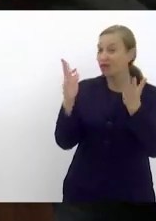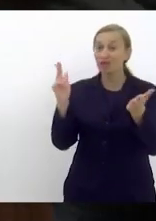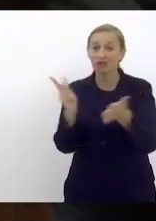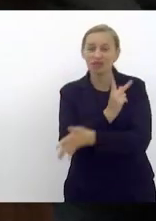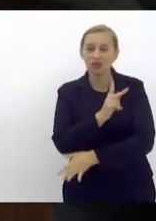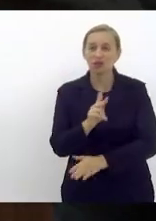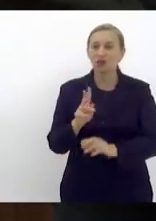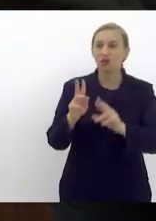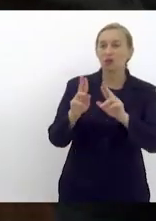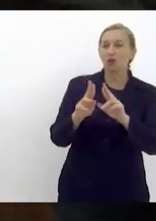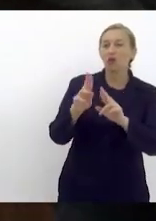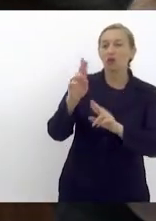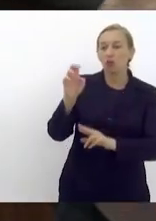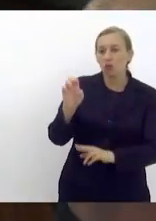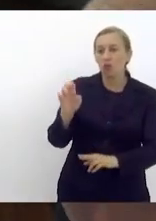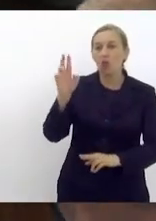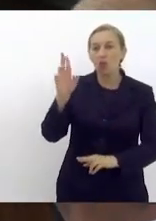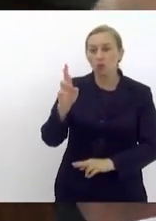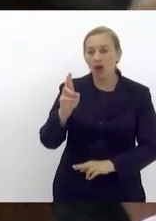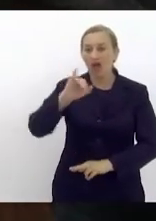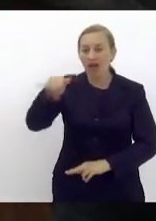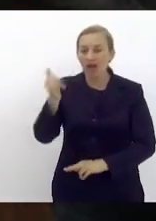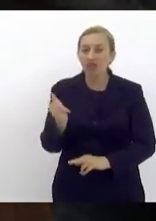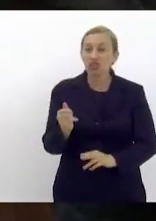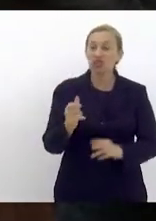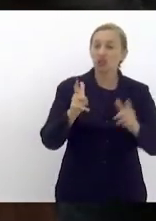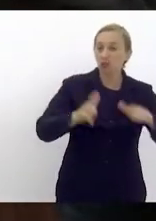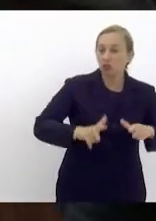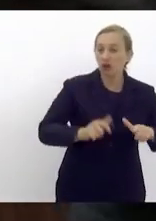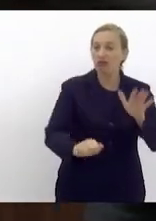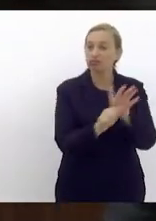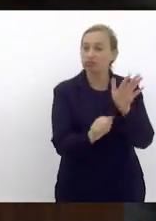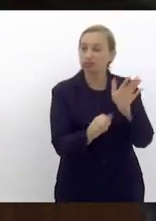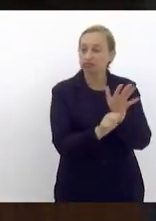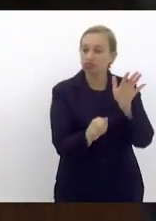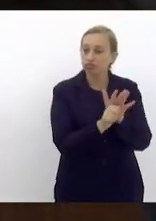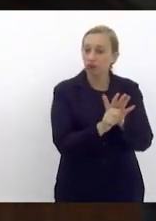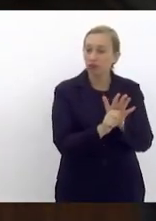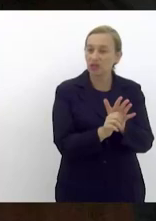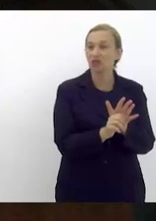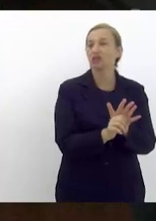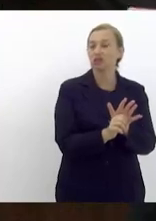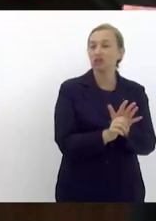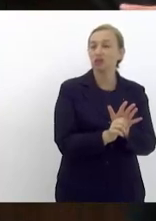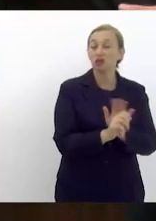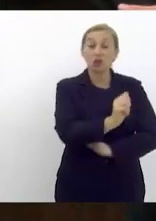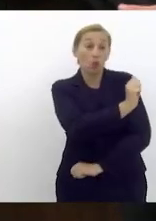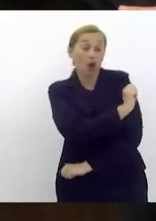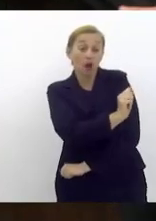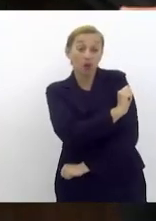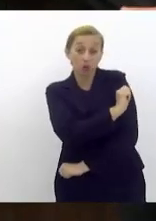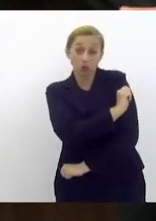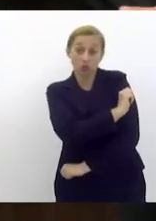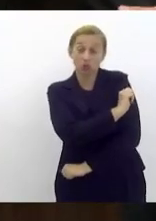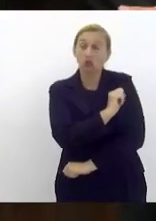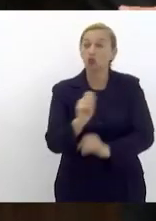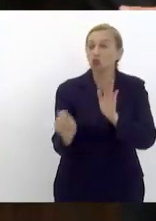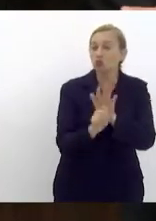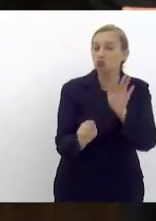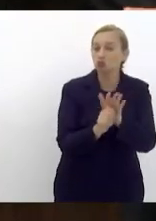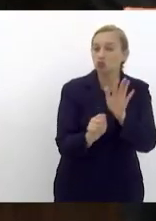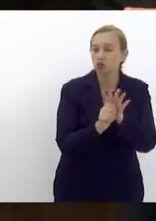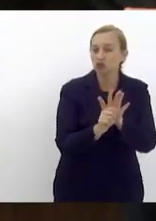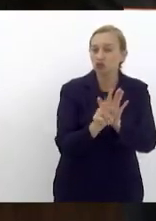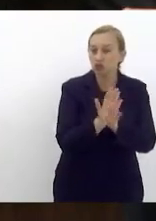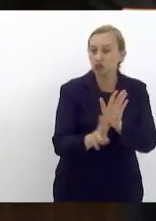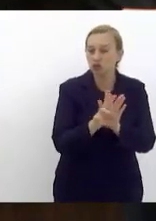com a UERJ, que tem uma cracolândia instalada num dos seus andares, com os estudantes lobotomizados consumindo droga dentro